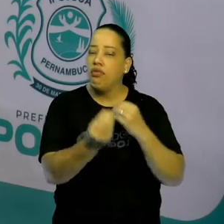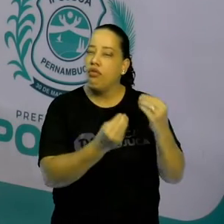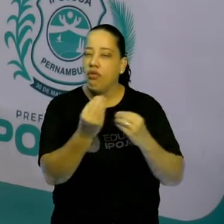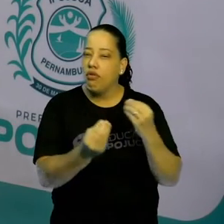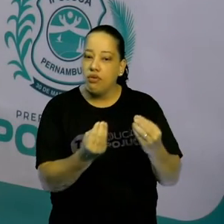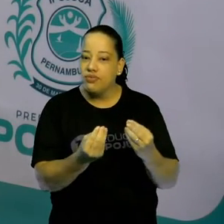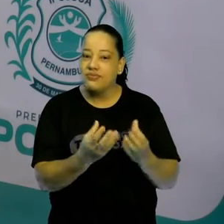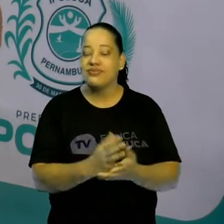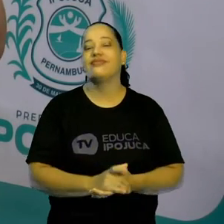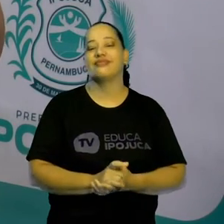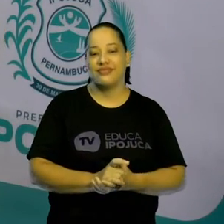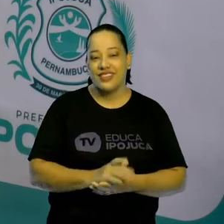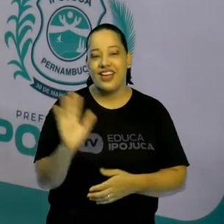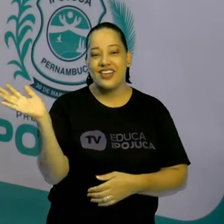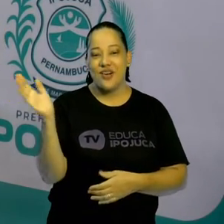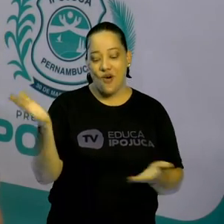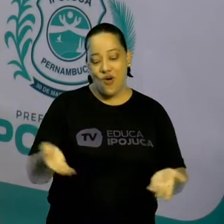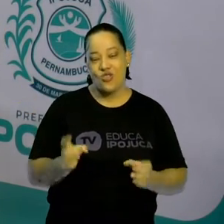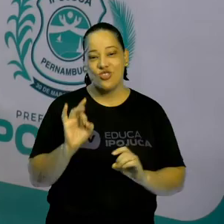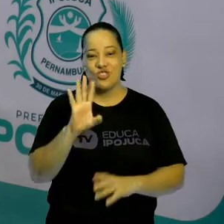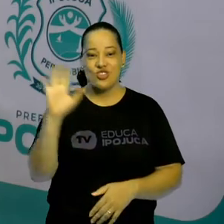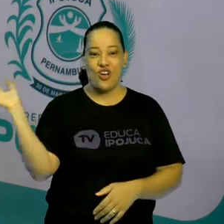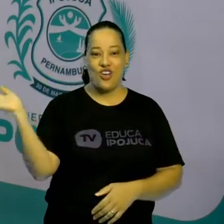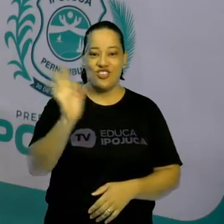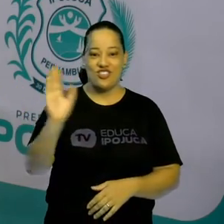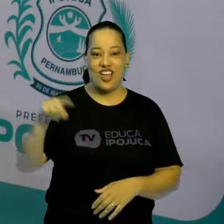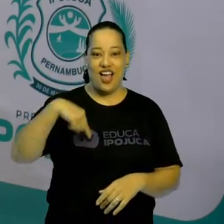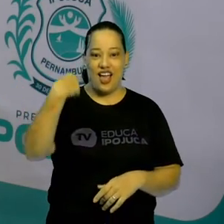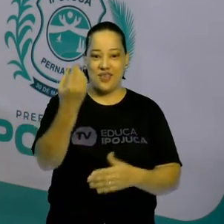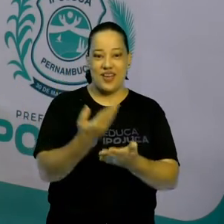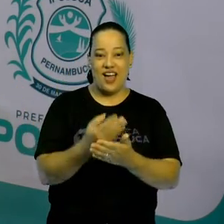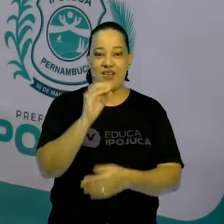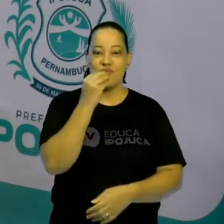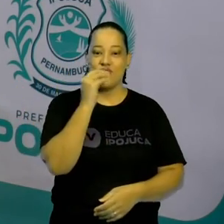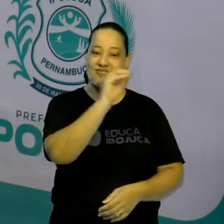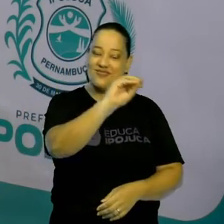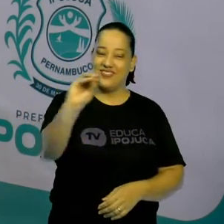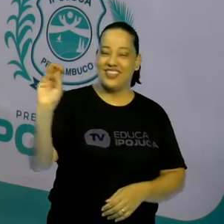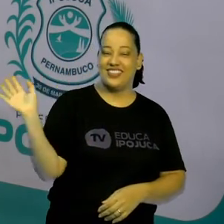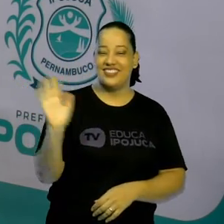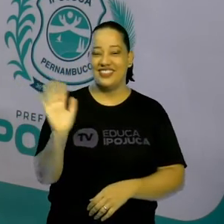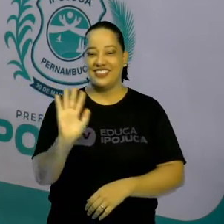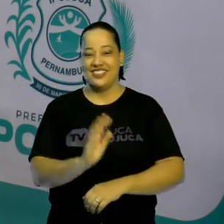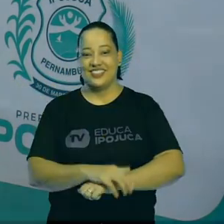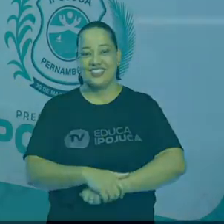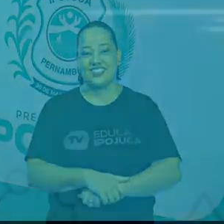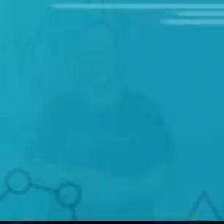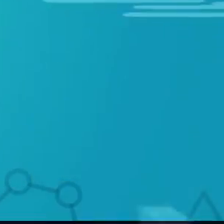Por hoje é só, gente. Tchau. Até a próxima aula. Beijo no coração de vocês.